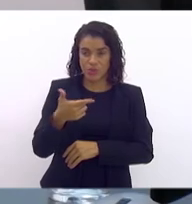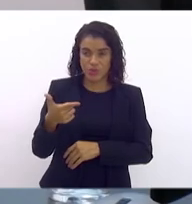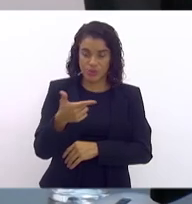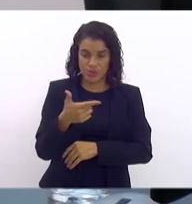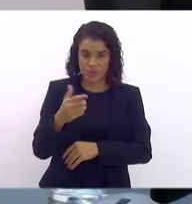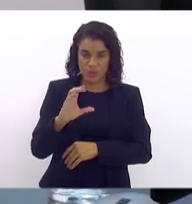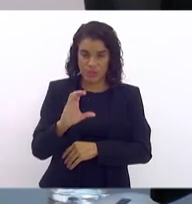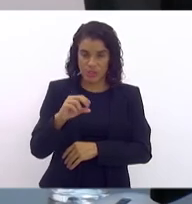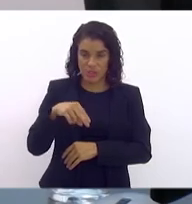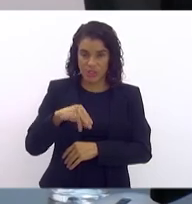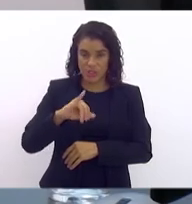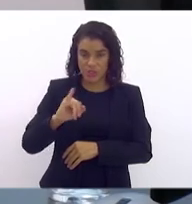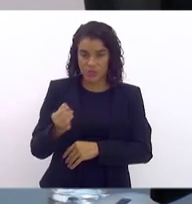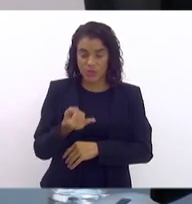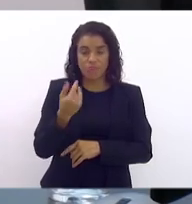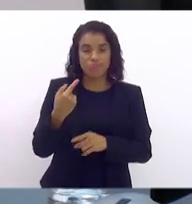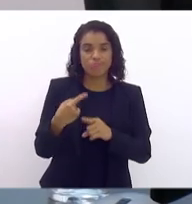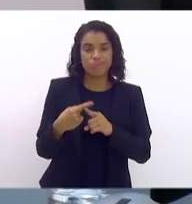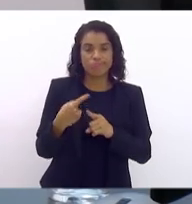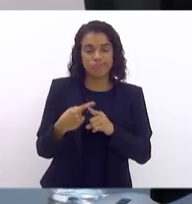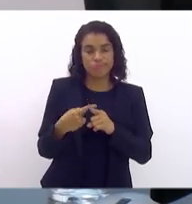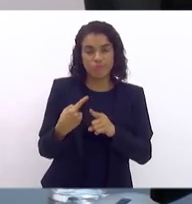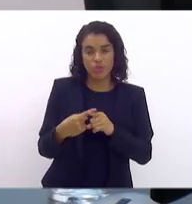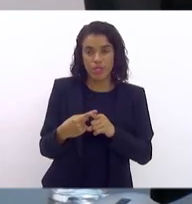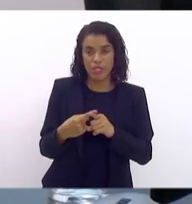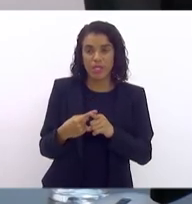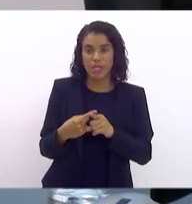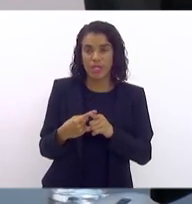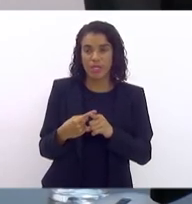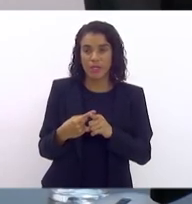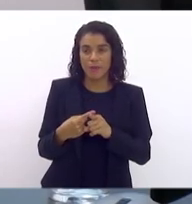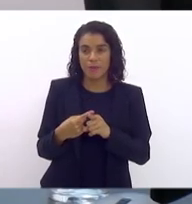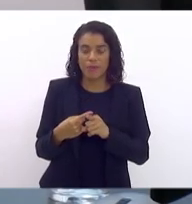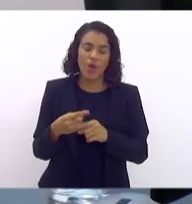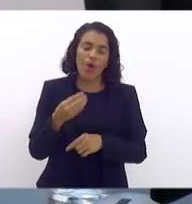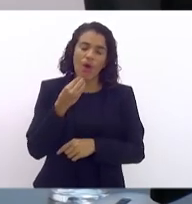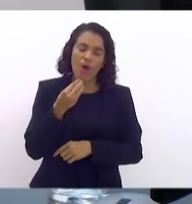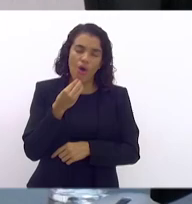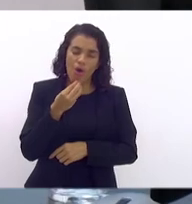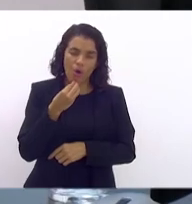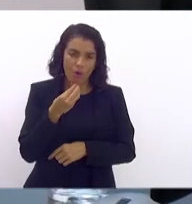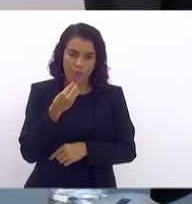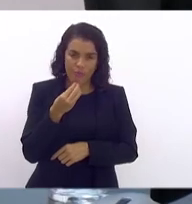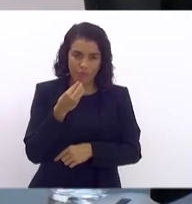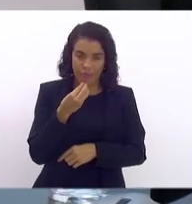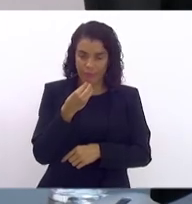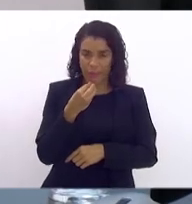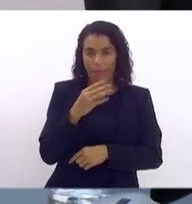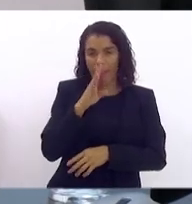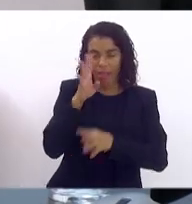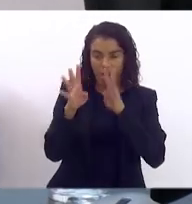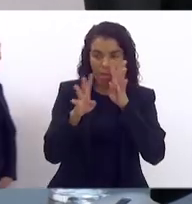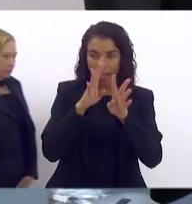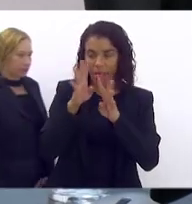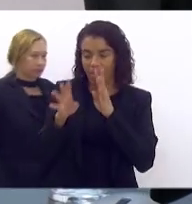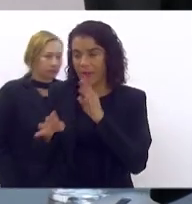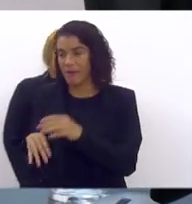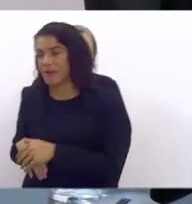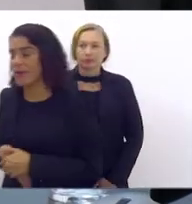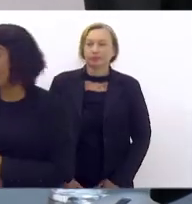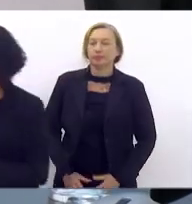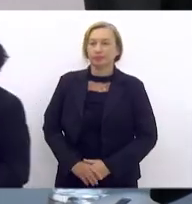CNJ justamente porque é uma lógica um tanto arbitrária de se